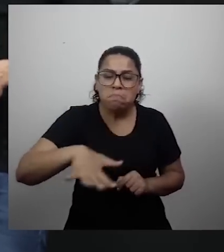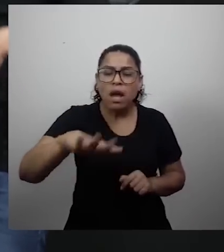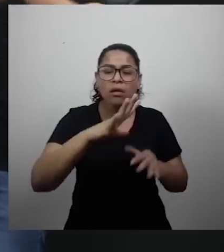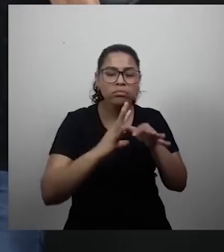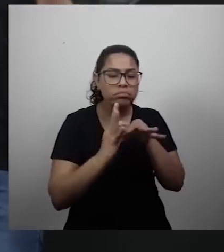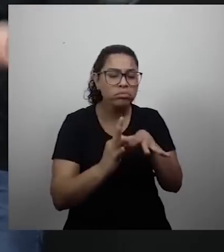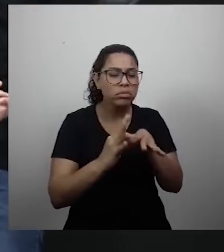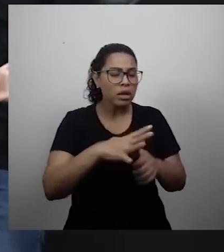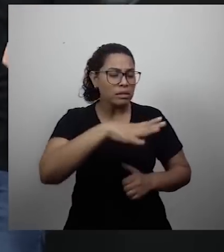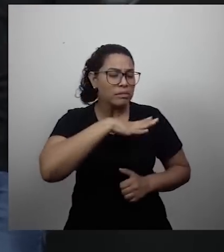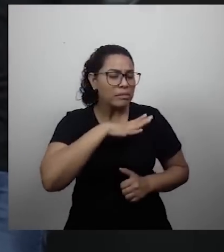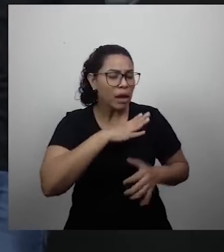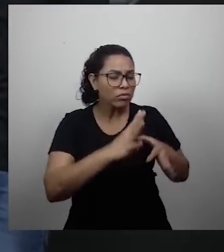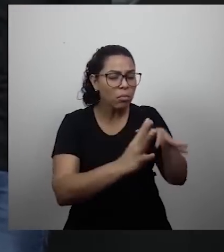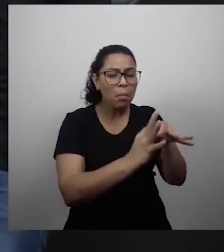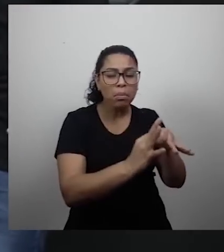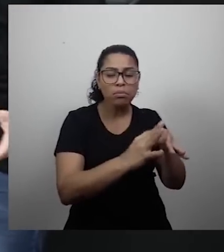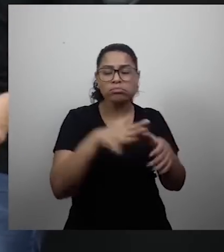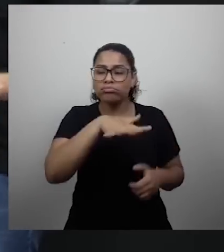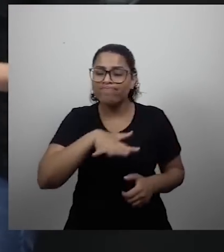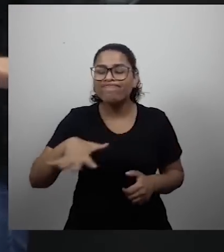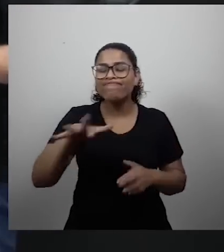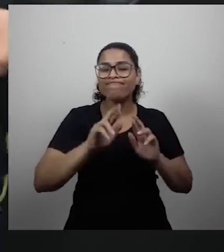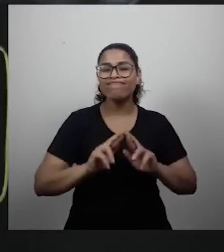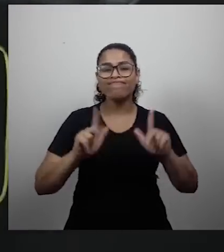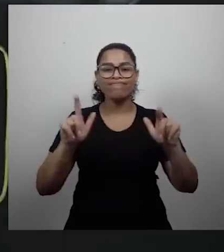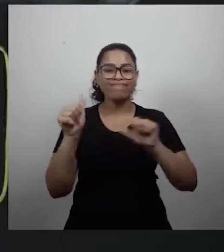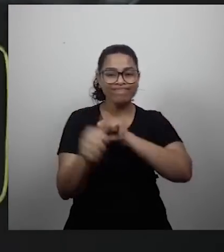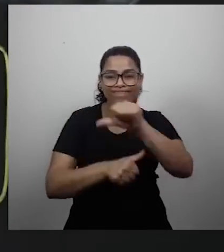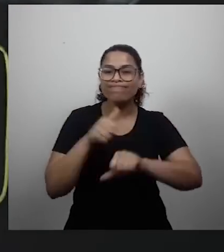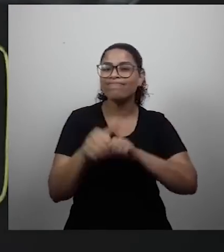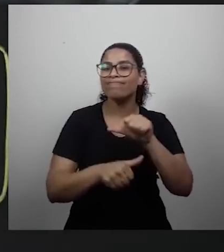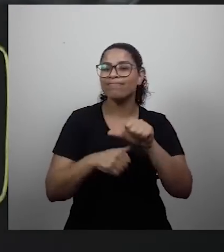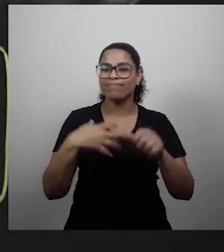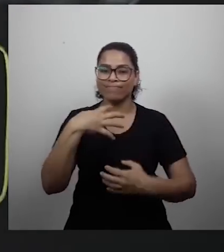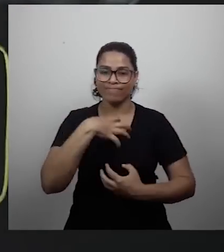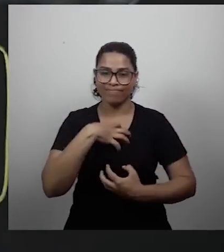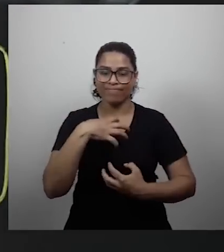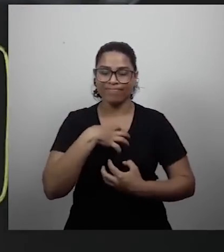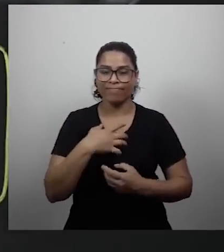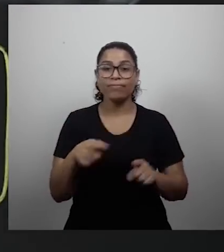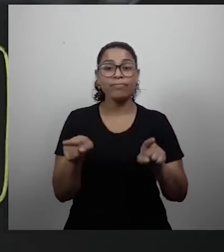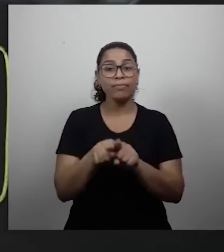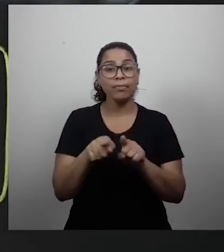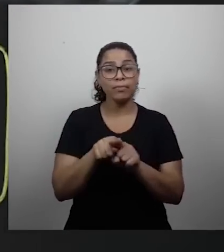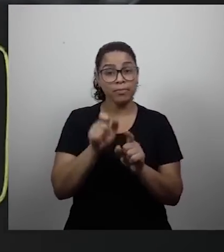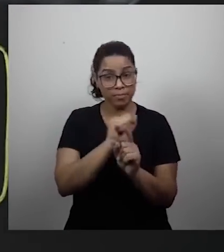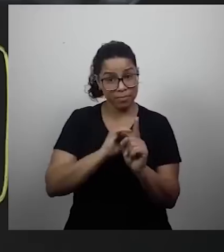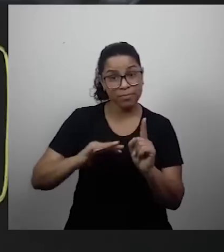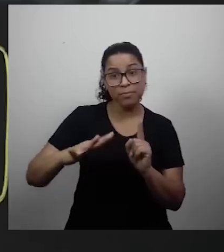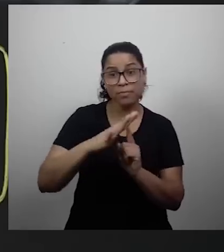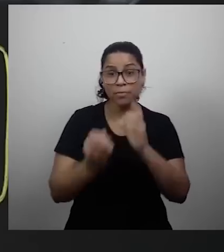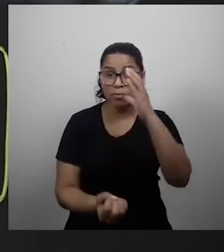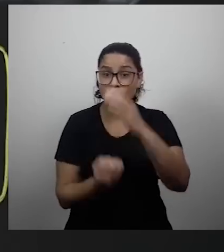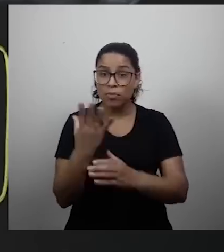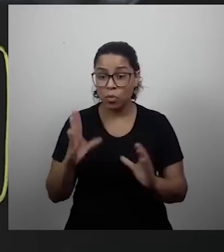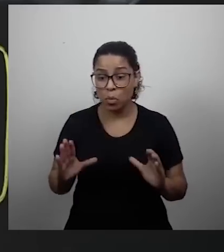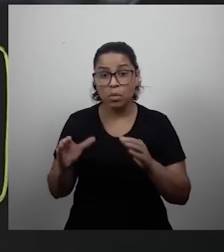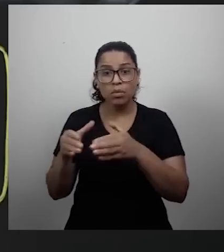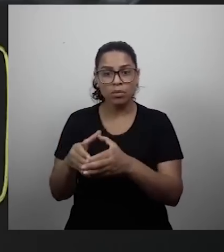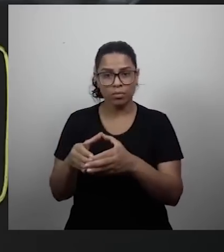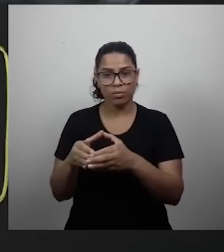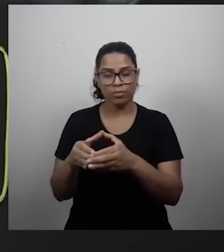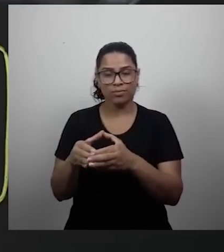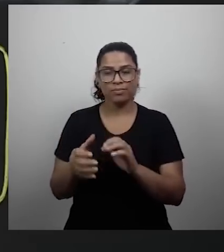por último, mas não menos importante, uma nova relação social surge, um novo grupo social